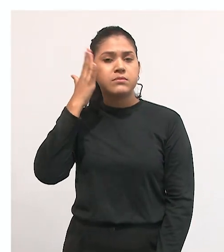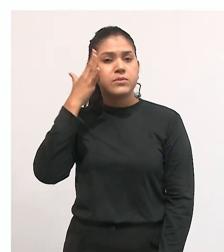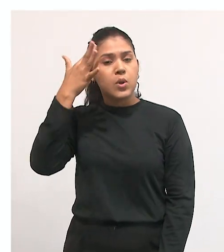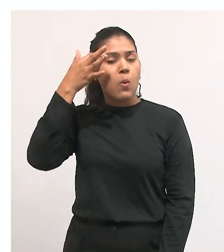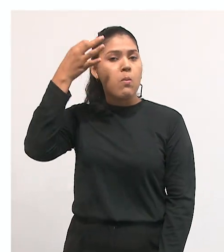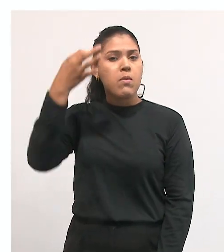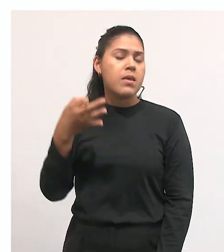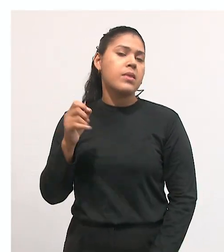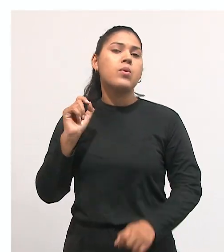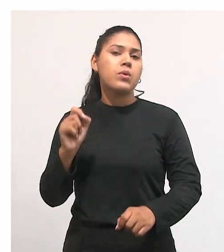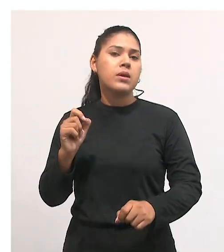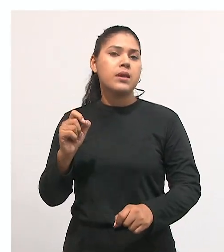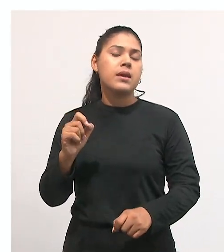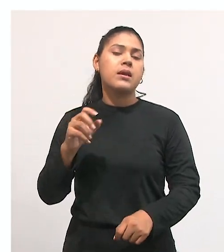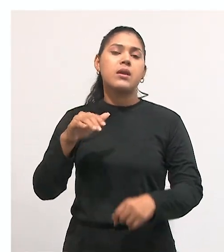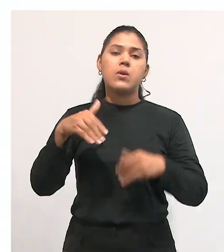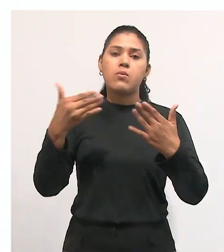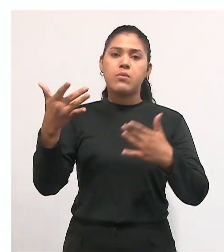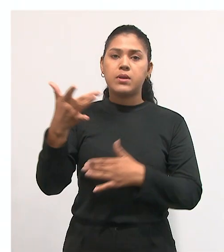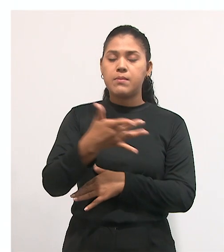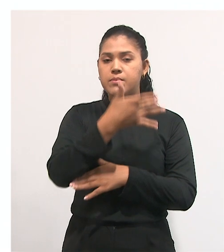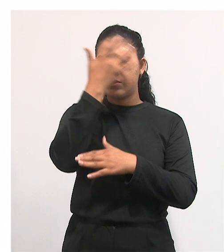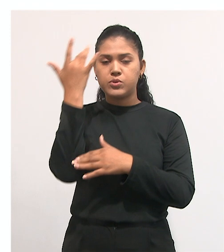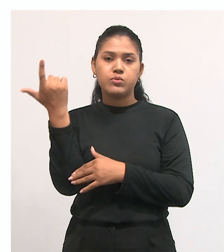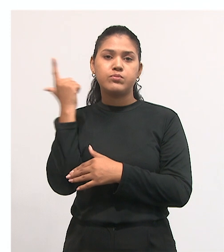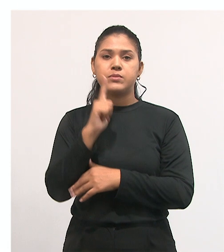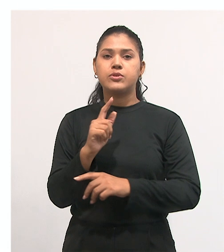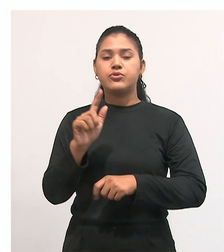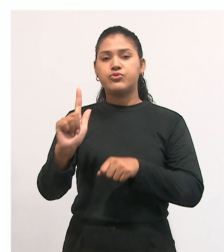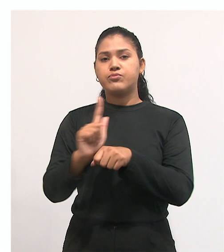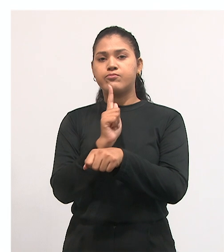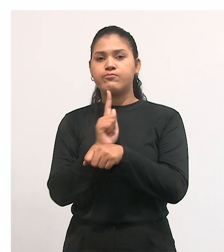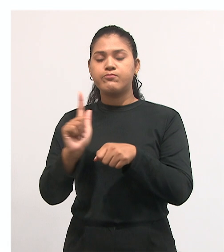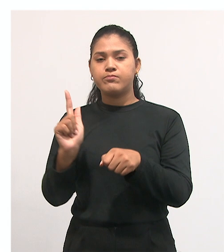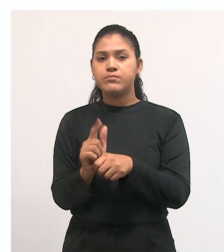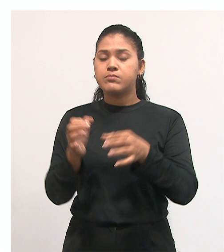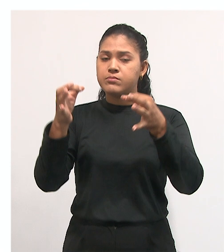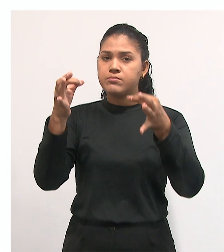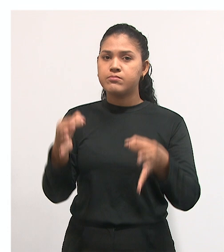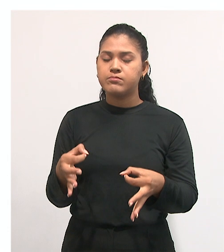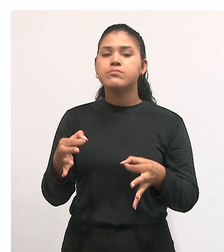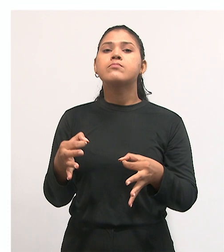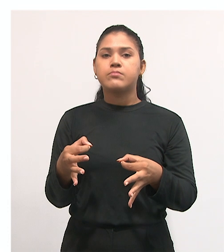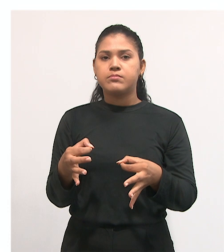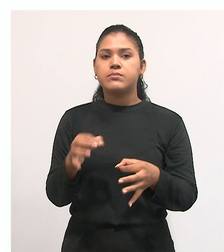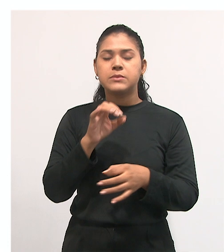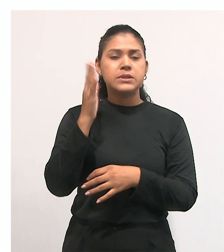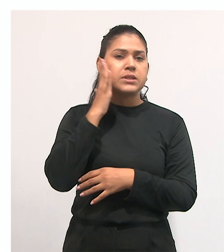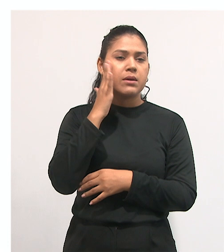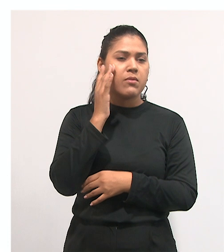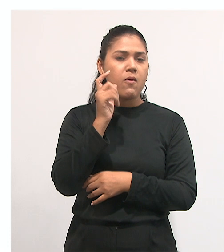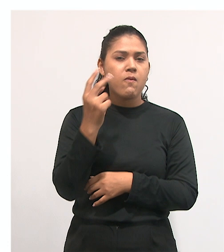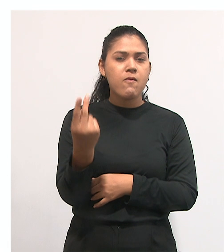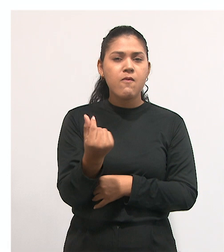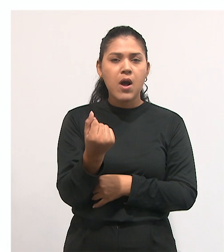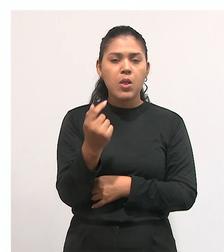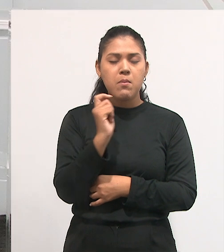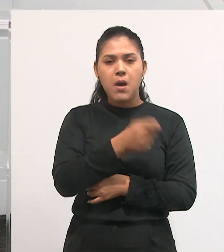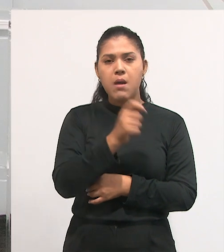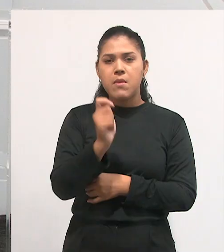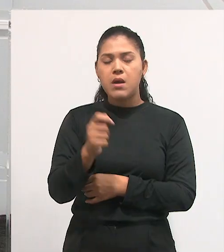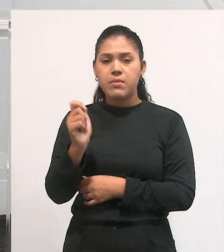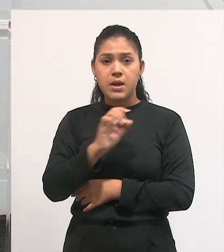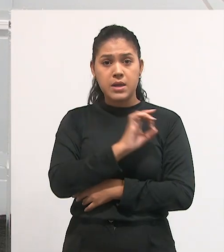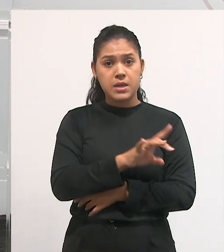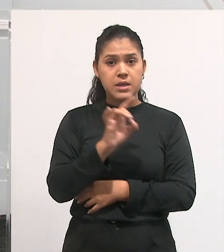bom gerenciamento de projetos, é quando você consegue estimar custos de cada projeto, né, gente? E aí eu falei para